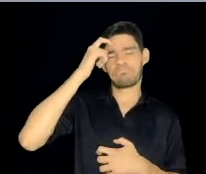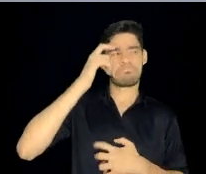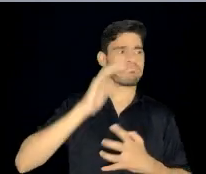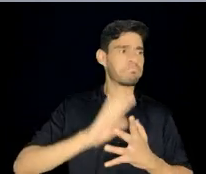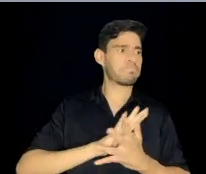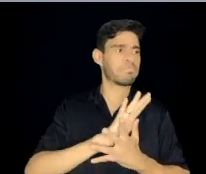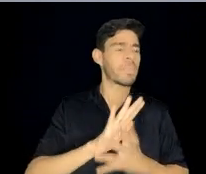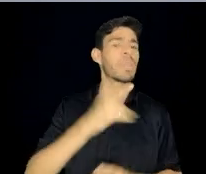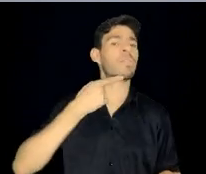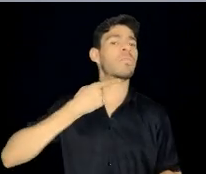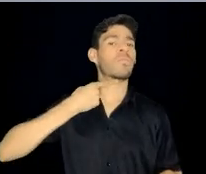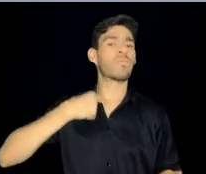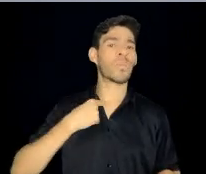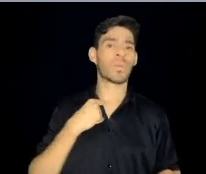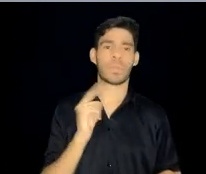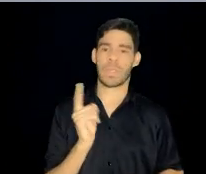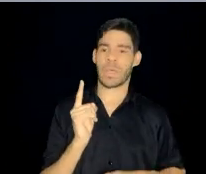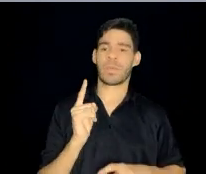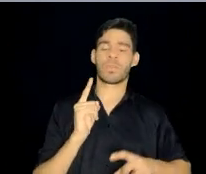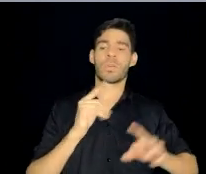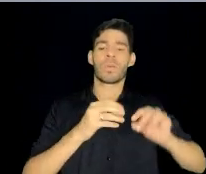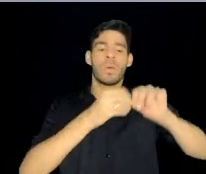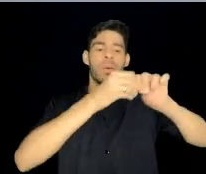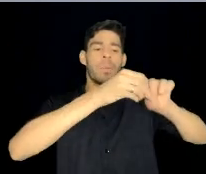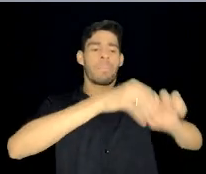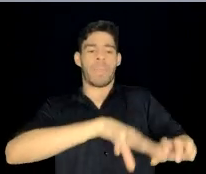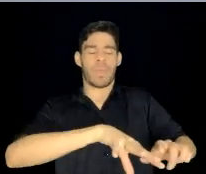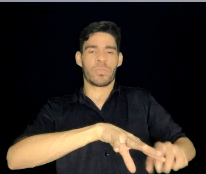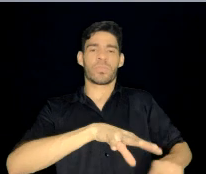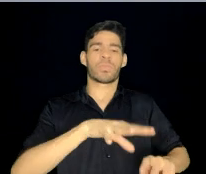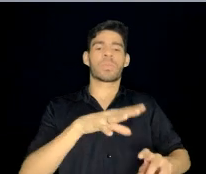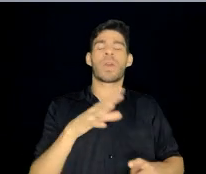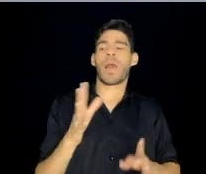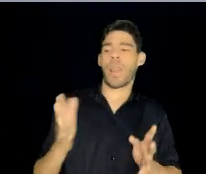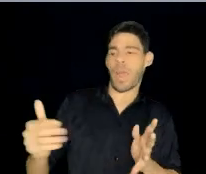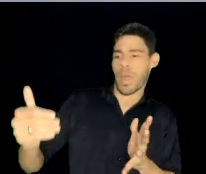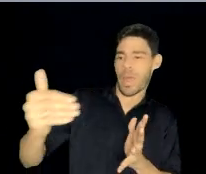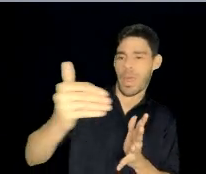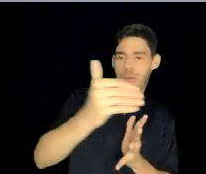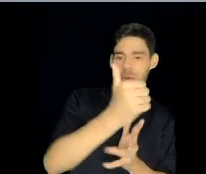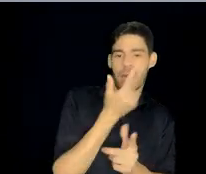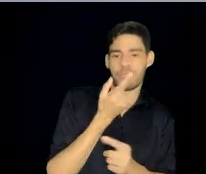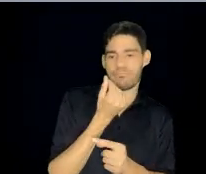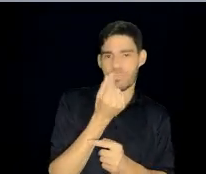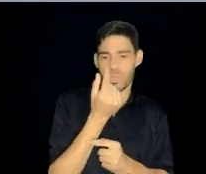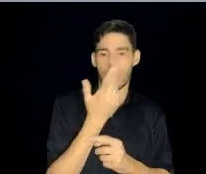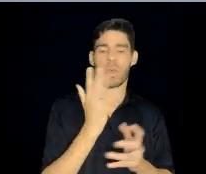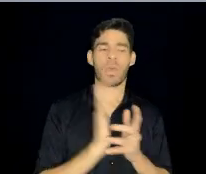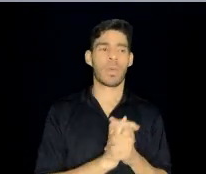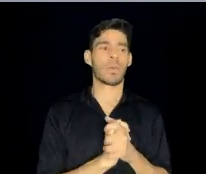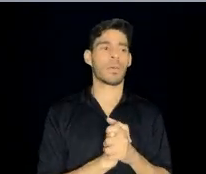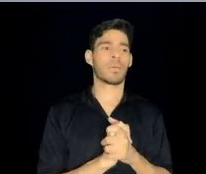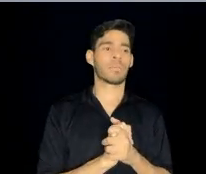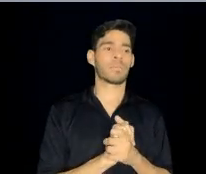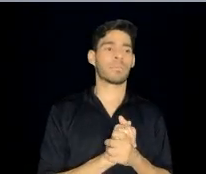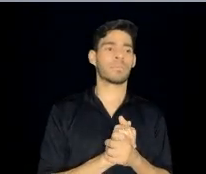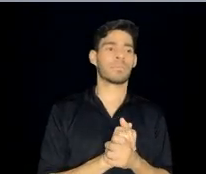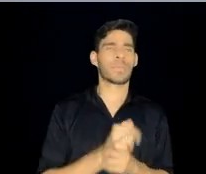a consciência e a vontade de lesar a arrecadação do Estado, não